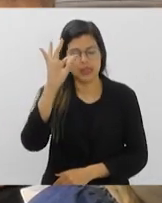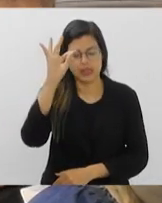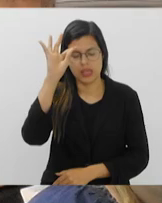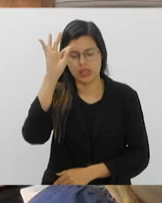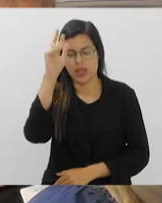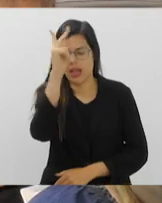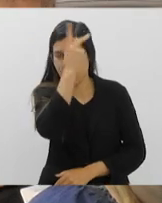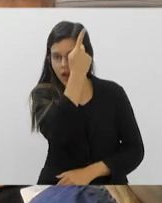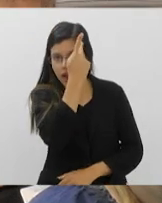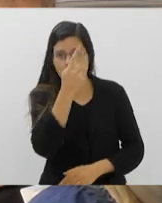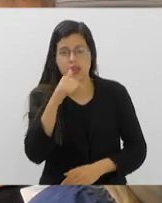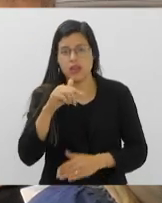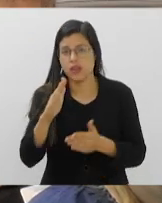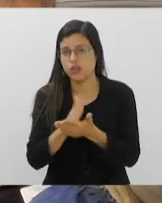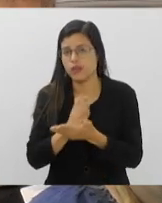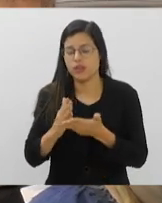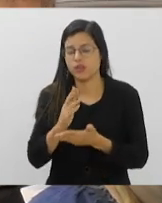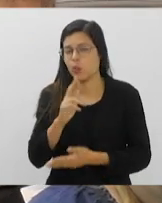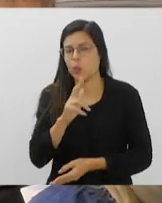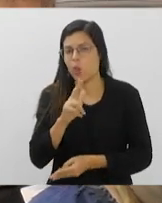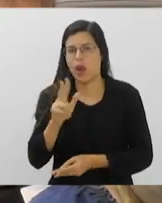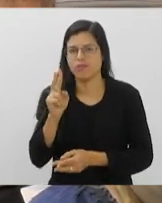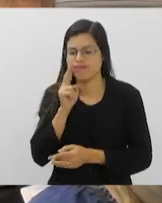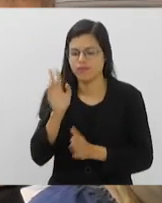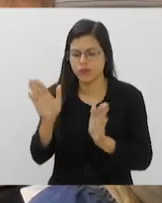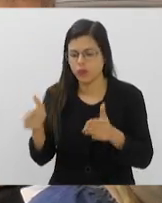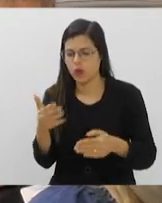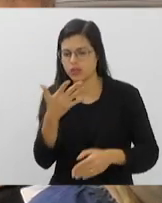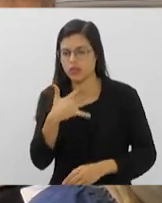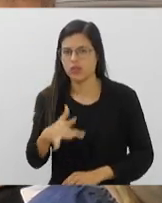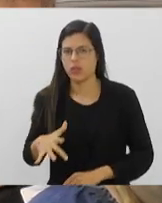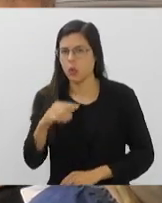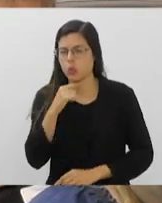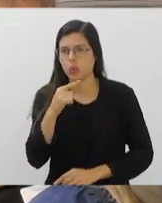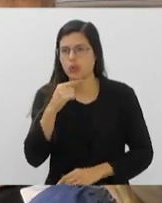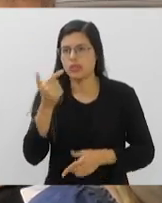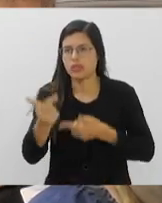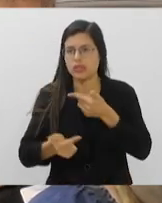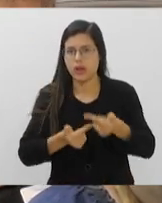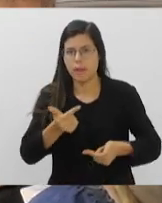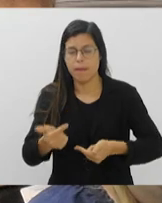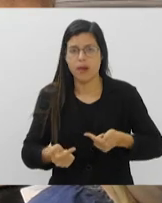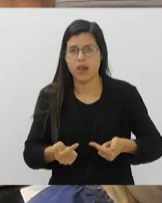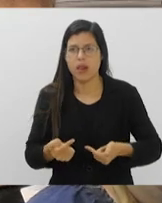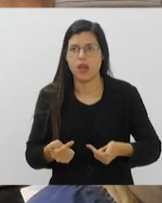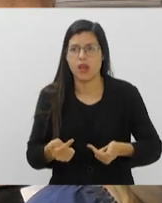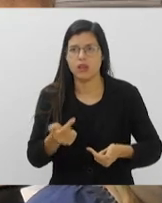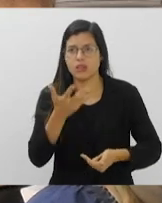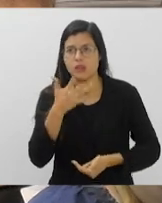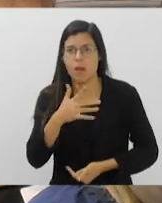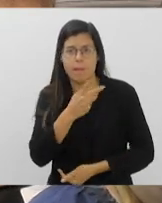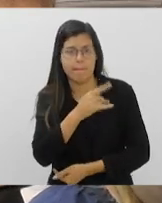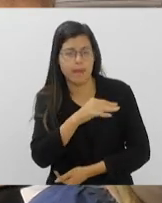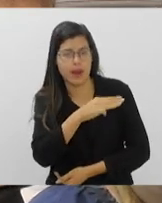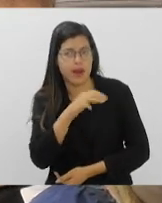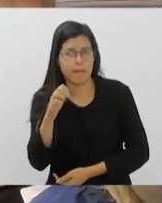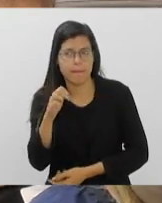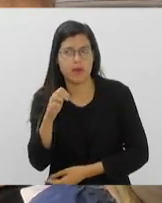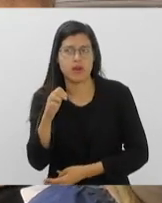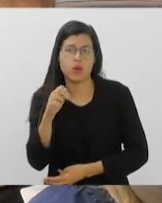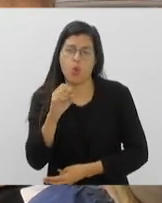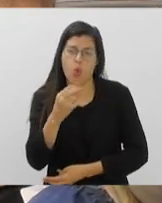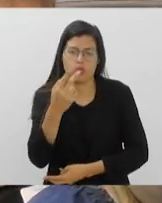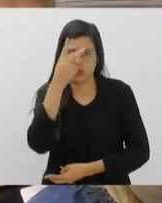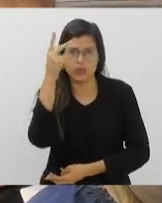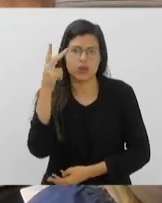esse para essas crianças muitas vezes não não consegue trabalhar essas crianças principalmente os pais dessas crianças ou aqueles que vão adotar